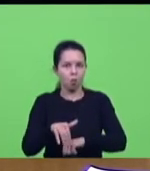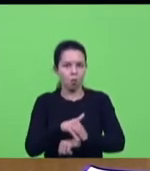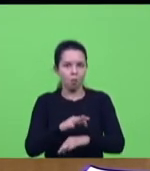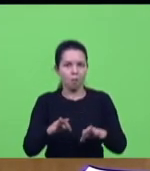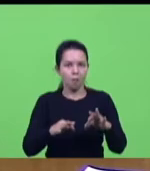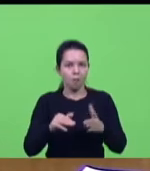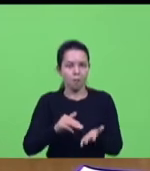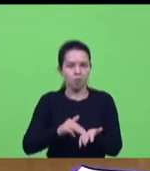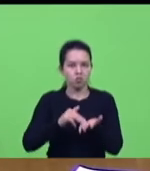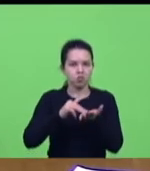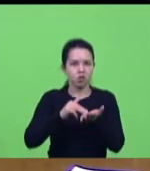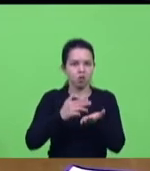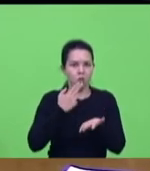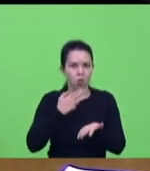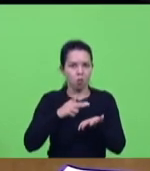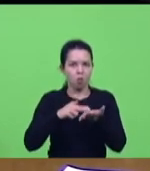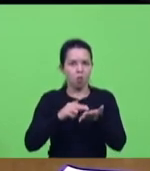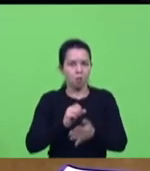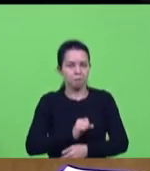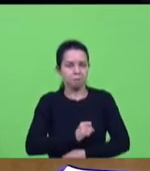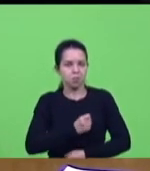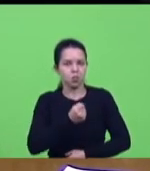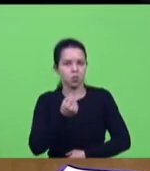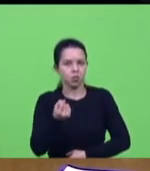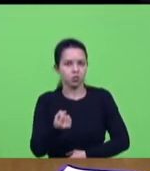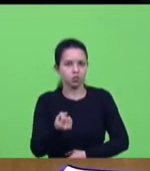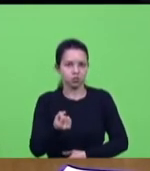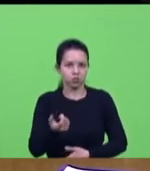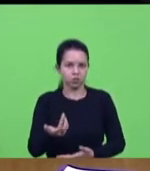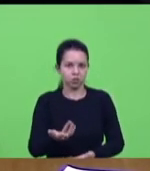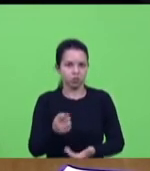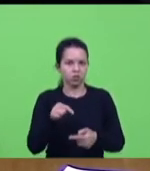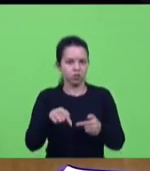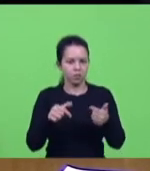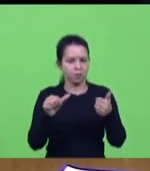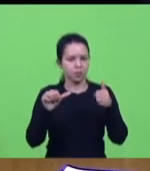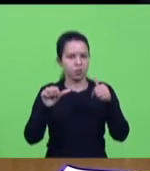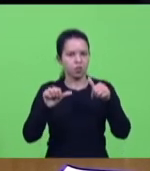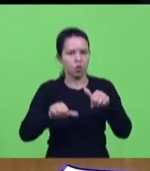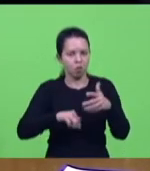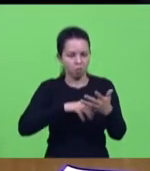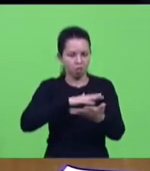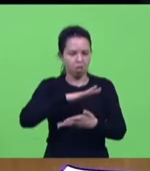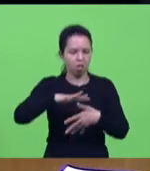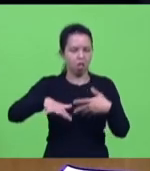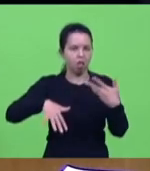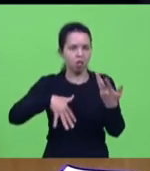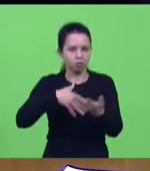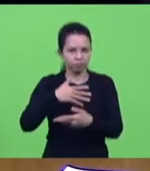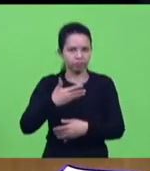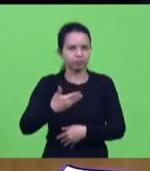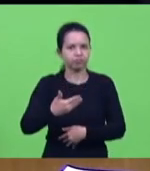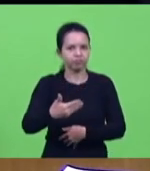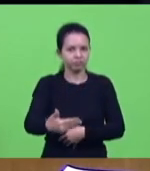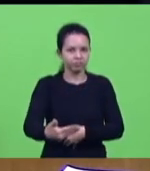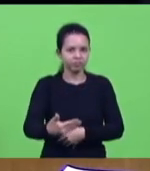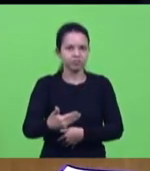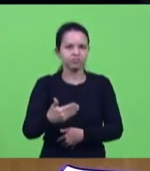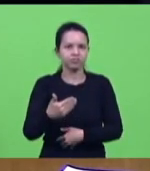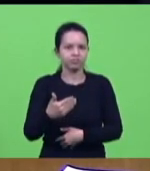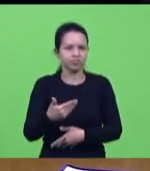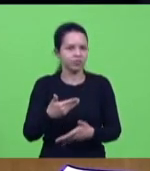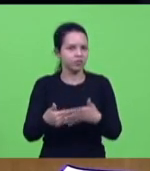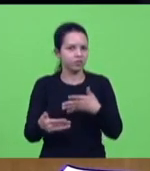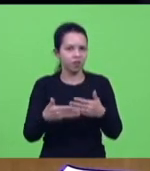fazer repúdio, isso aqui vai ficar pior que a casa da mãe Joana, né? Porque aí qualquer vento lá fora que a gente